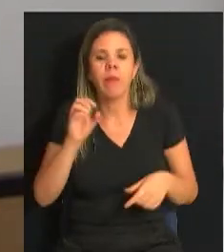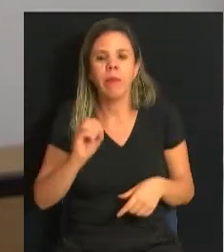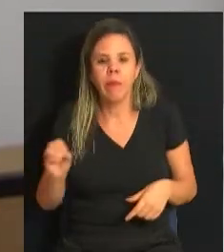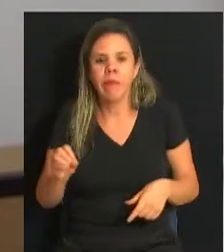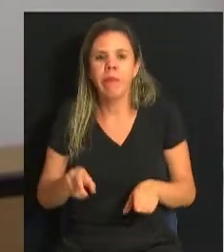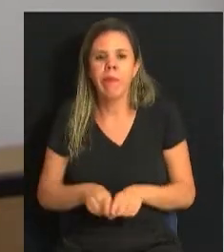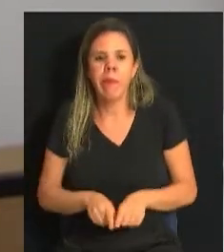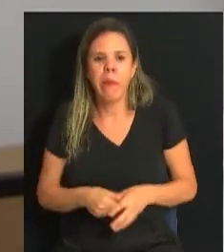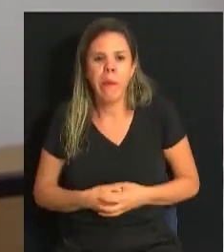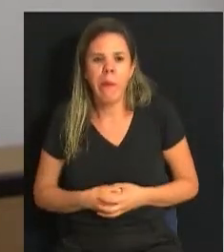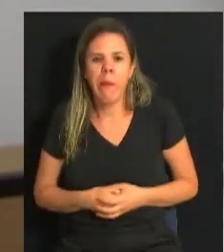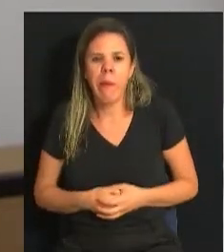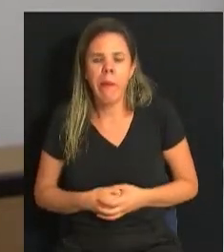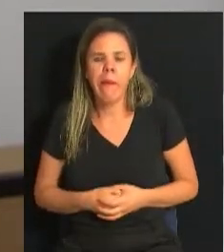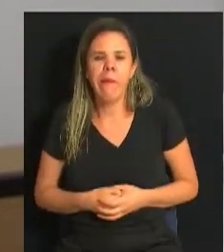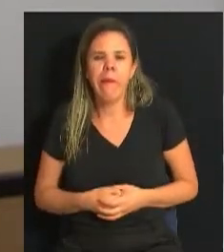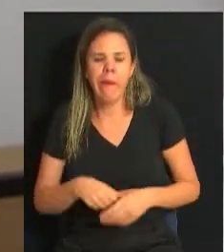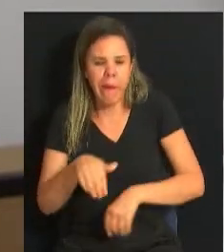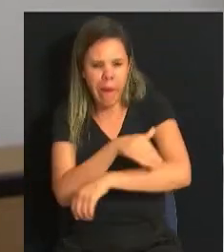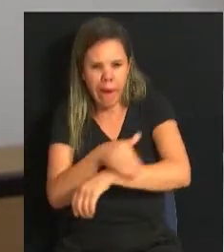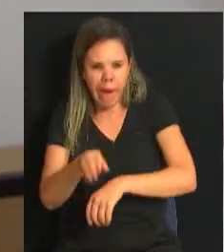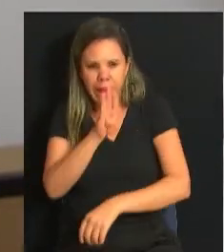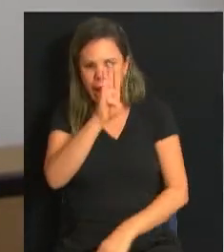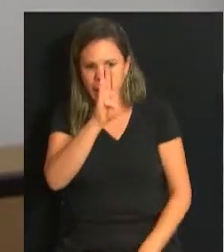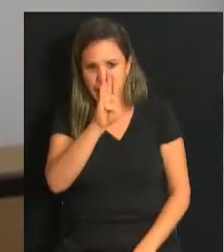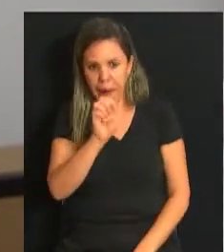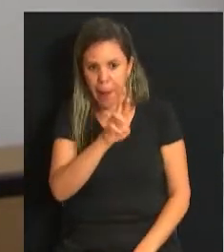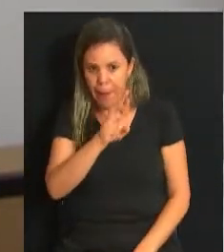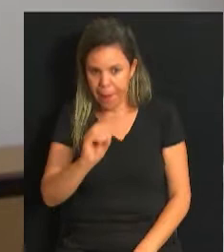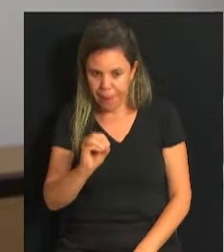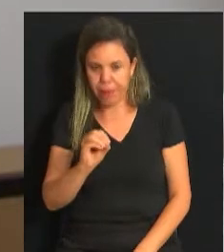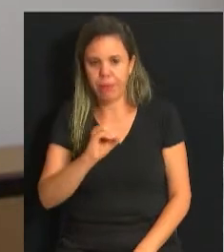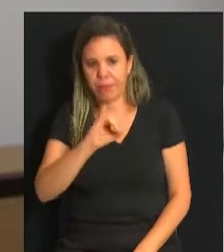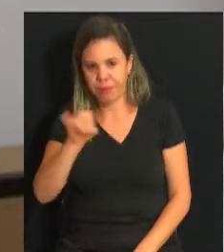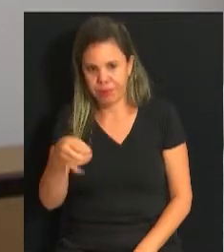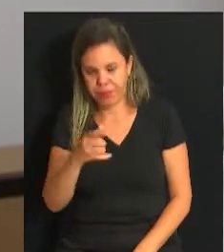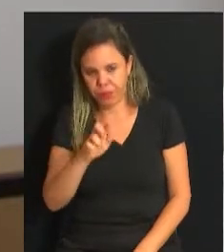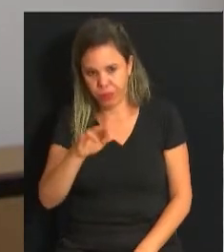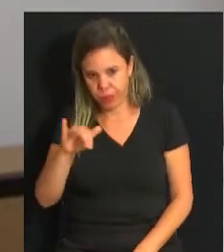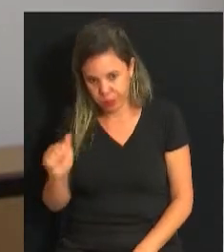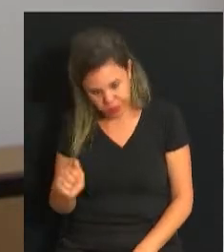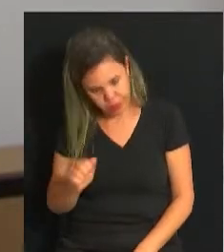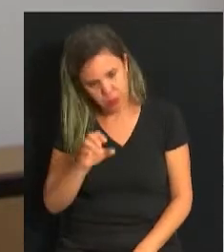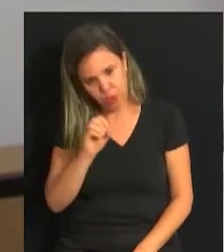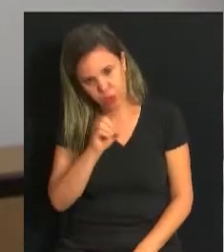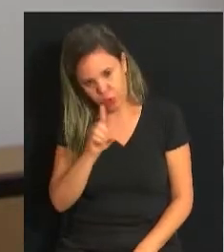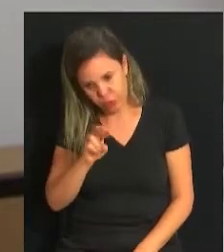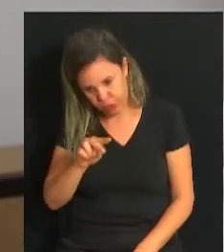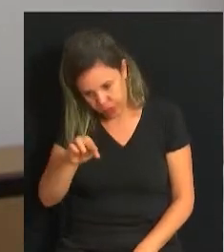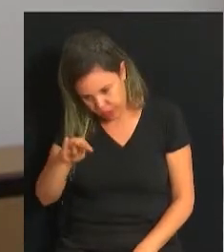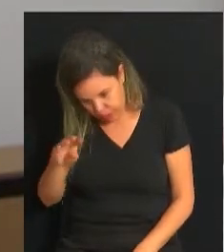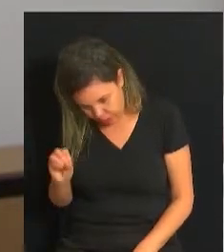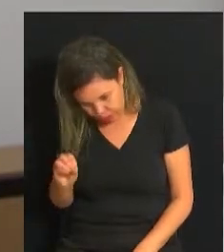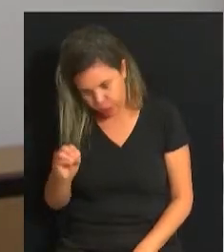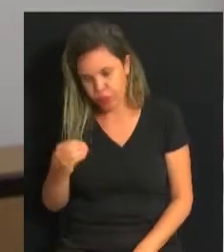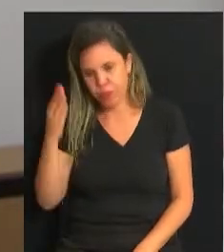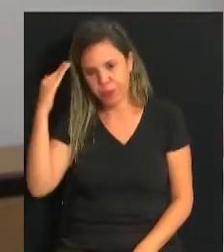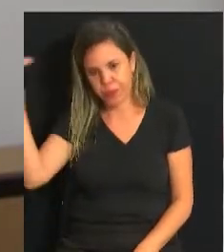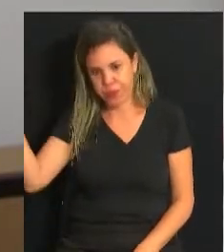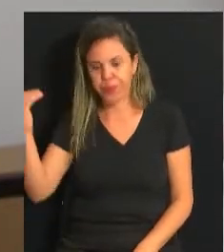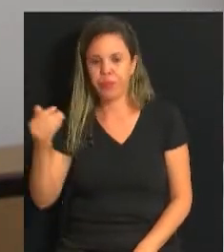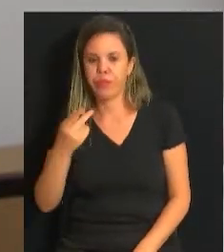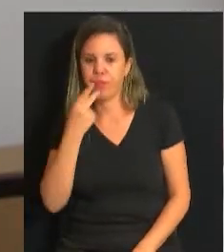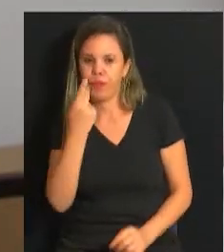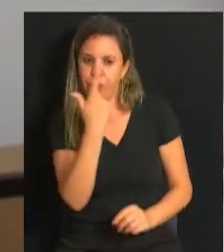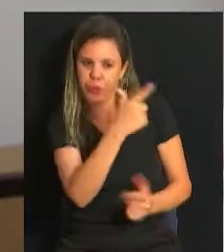da Rua Barão de Jaguara que tem um rio que passa embaixo da Orozimbo Maia que são os mais conhecidos mas eu poderia